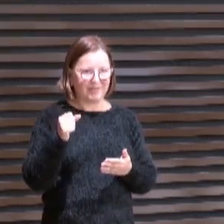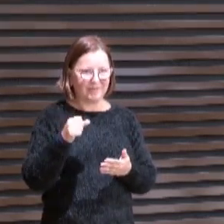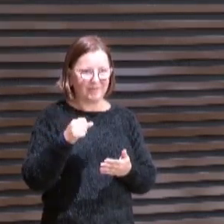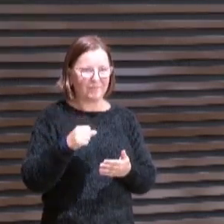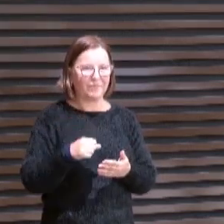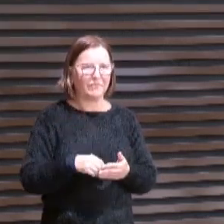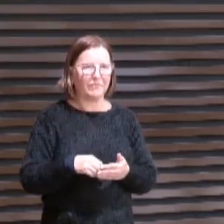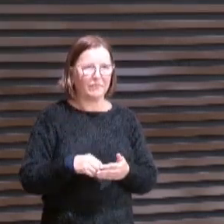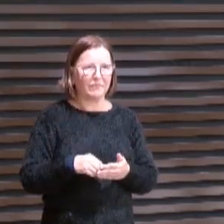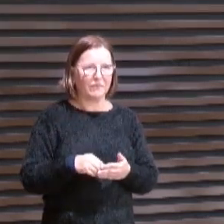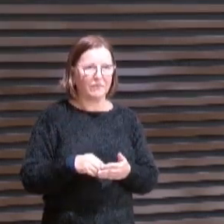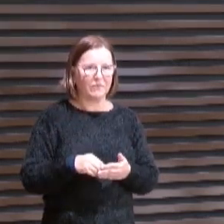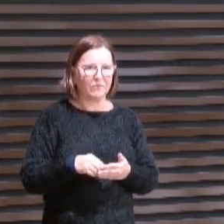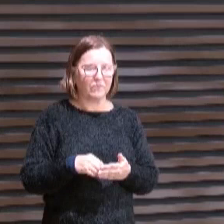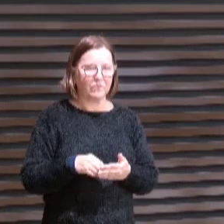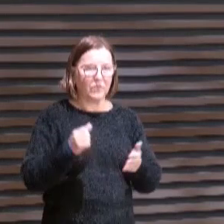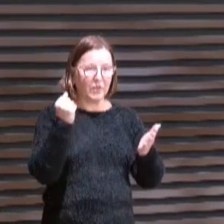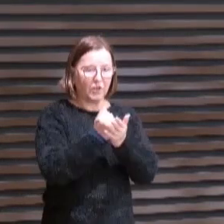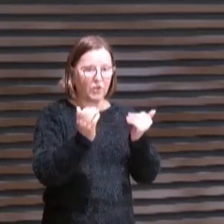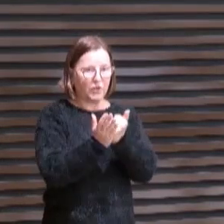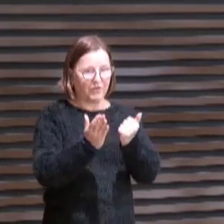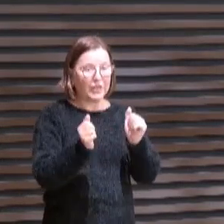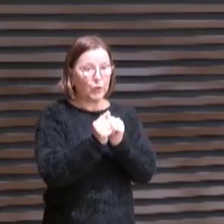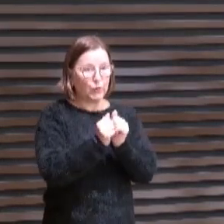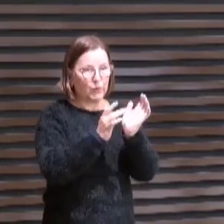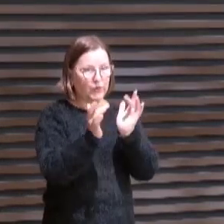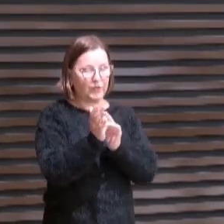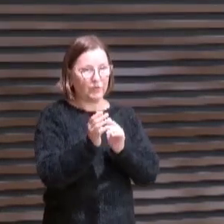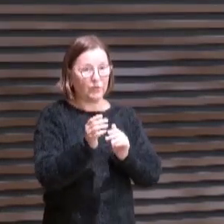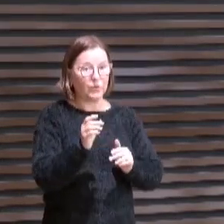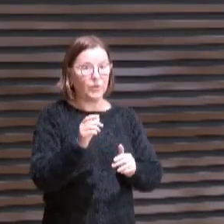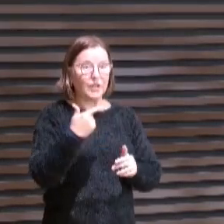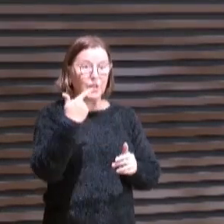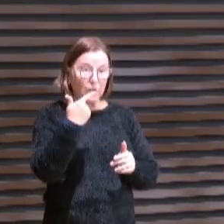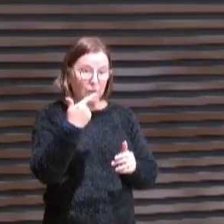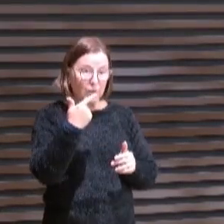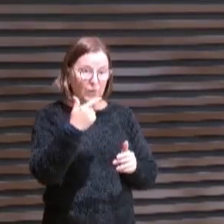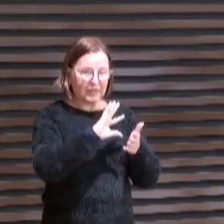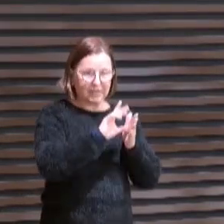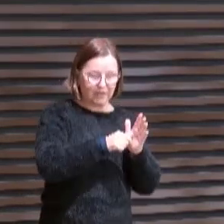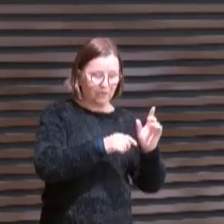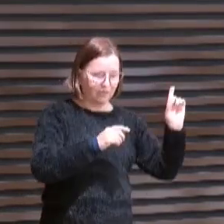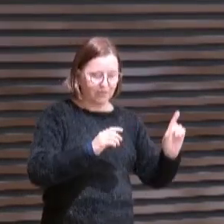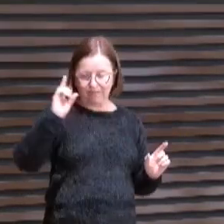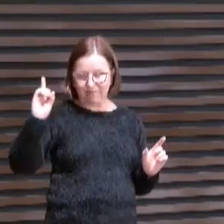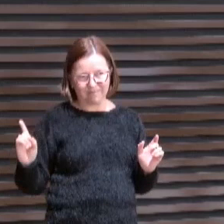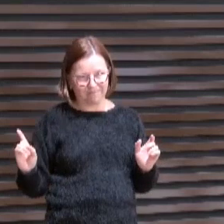E foram crucificados com ele 2 ladrões, um à sua direita e outro à sua esquerda.